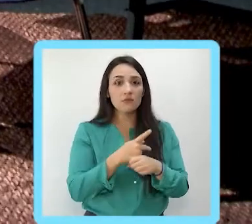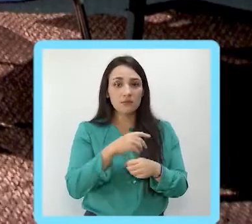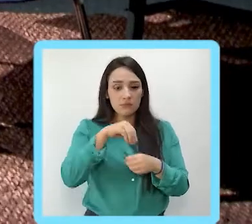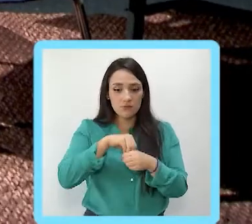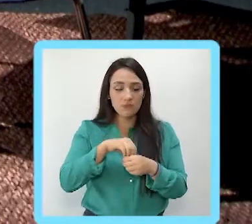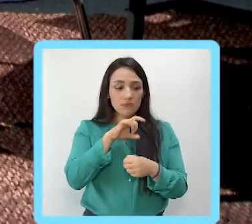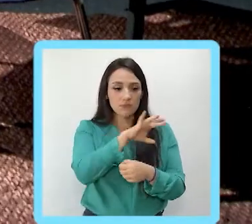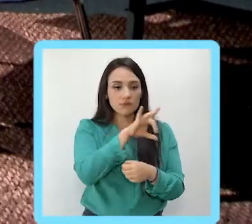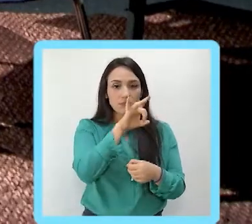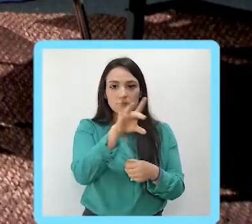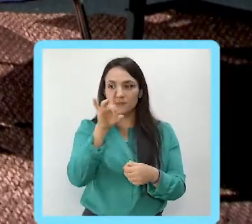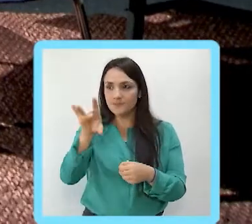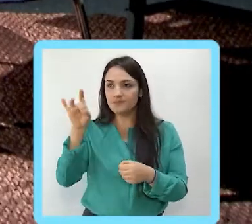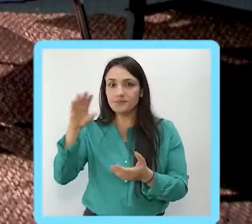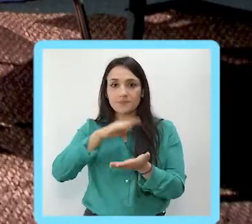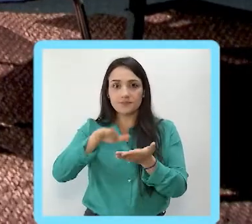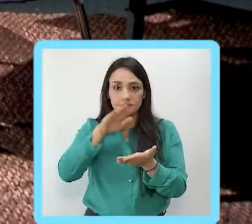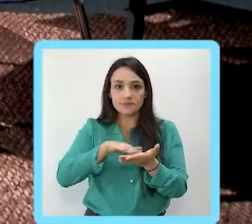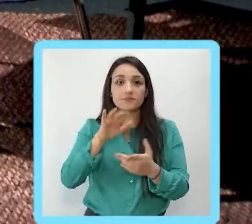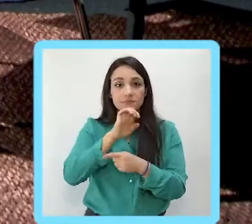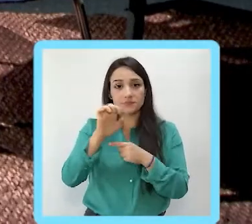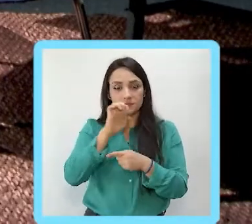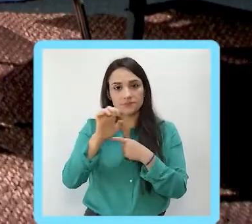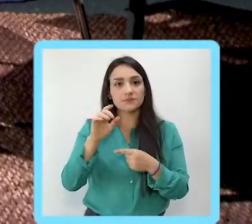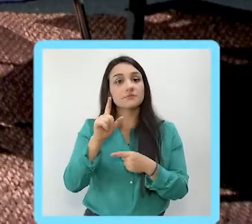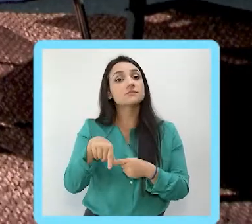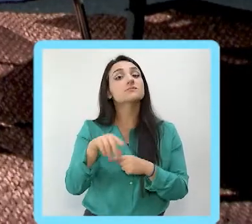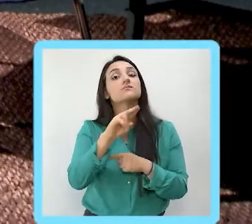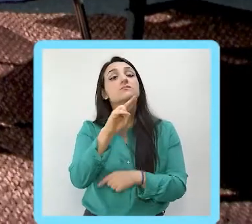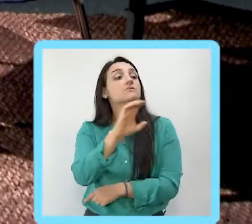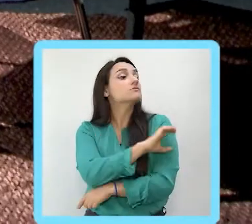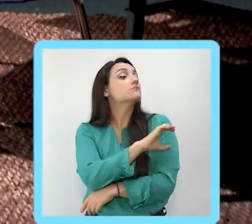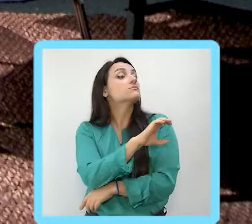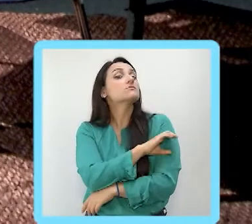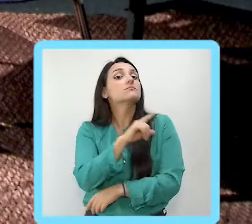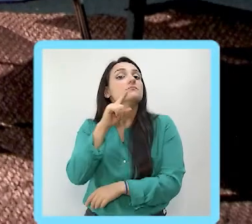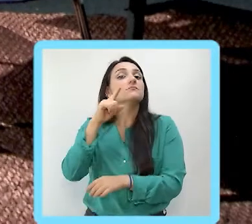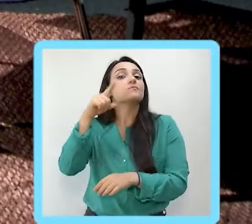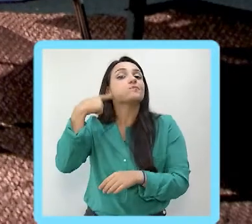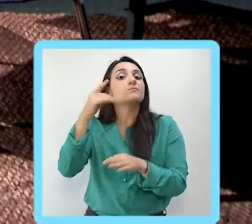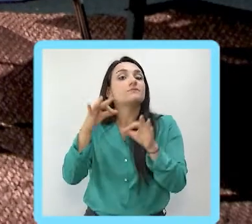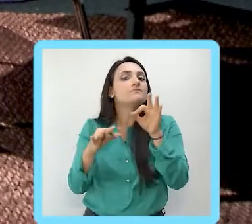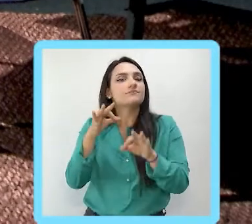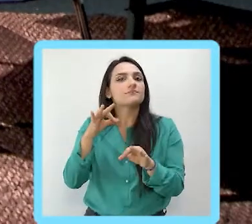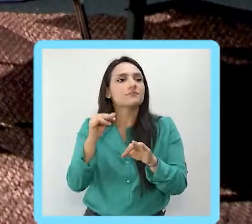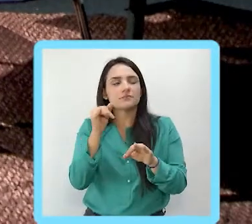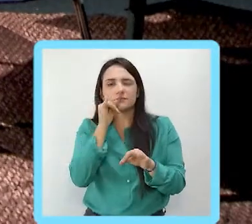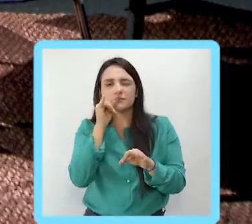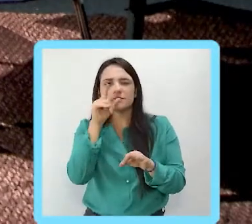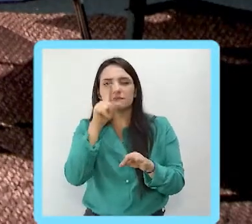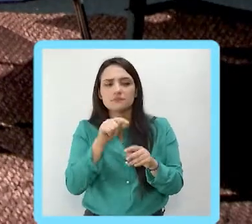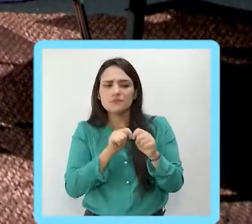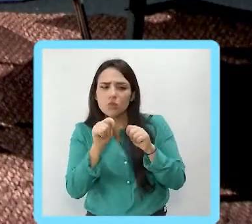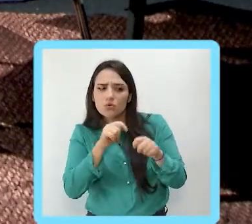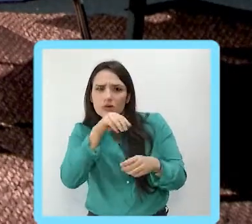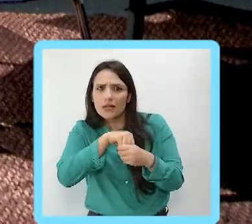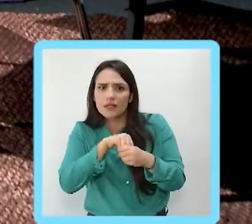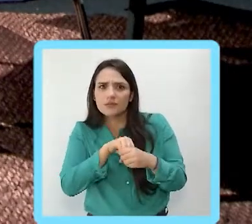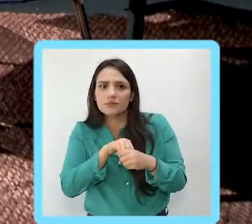cada secretaria de Estado, que é o coordenador jurídico, e que a função dele lá é evitar o problema. É o controle